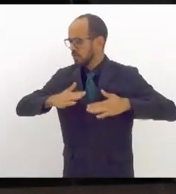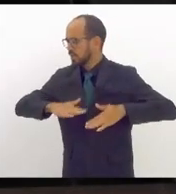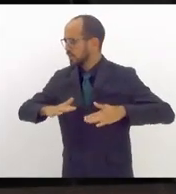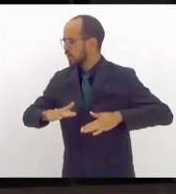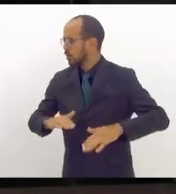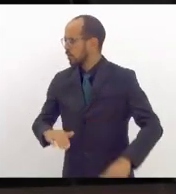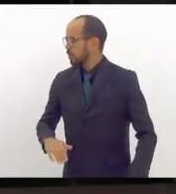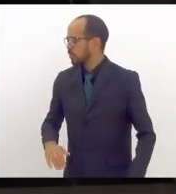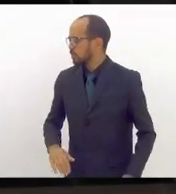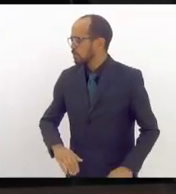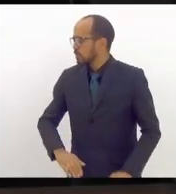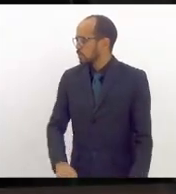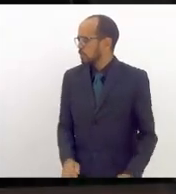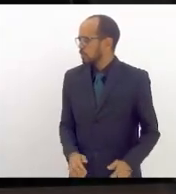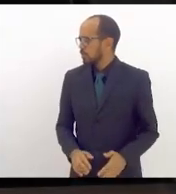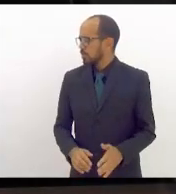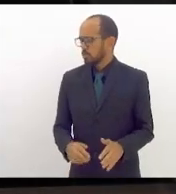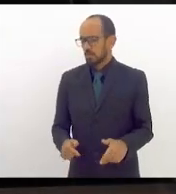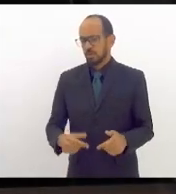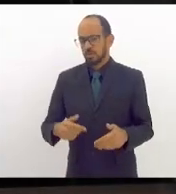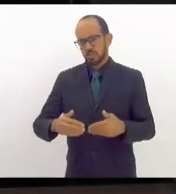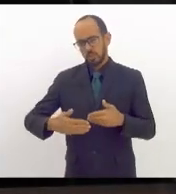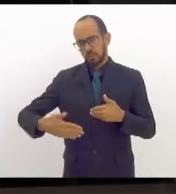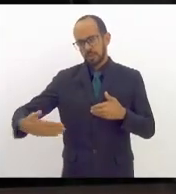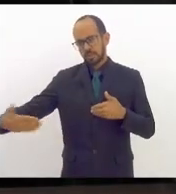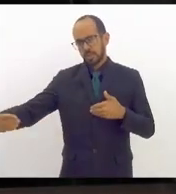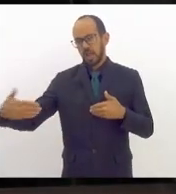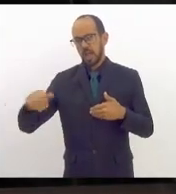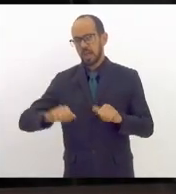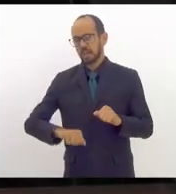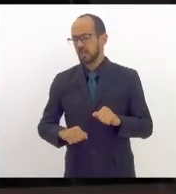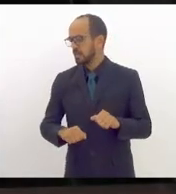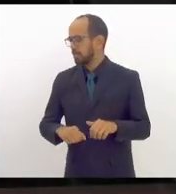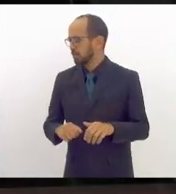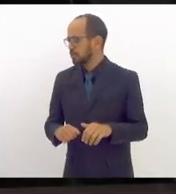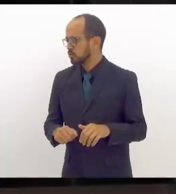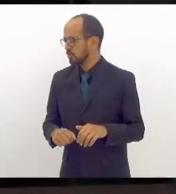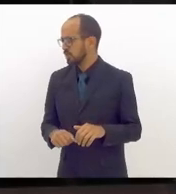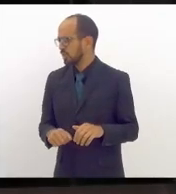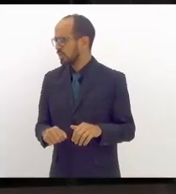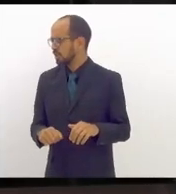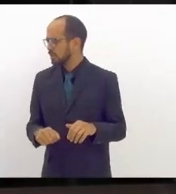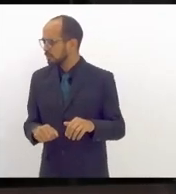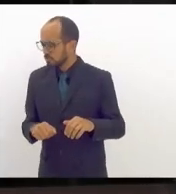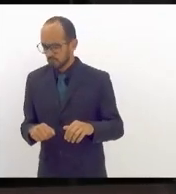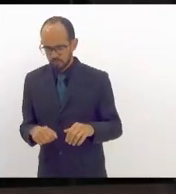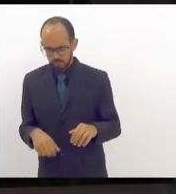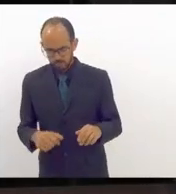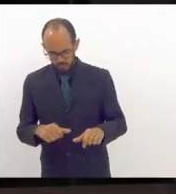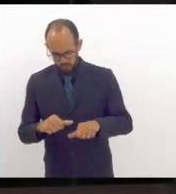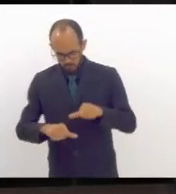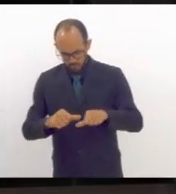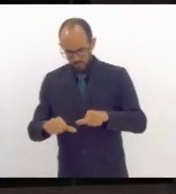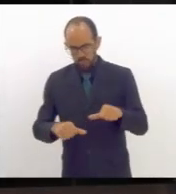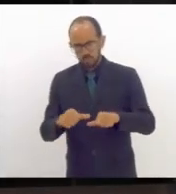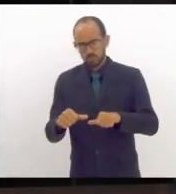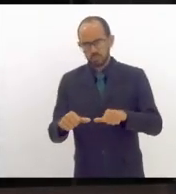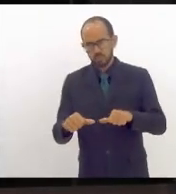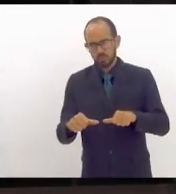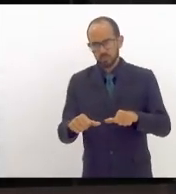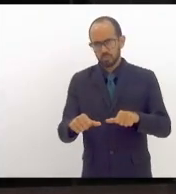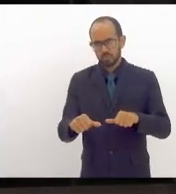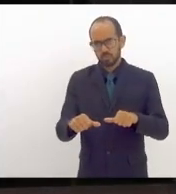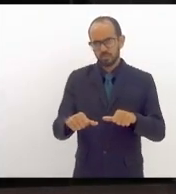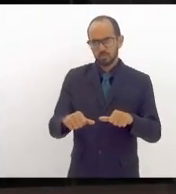deixa passar esse apenas um momento deslocado não vamos levar em